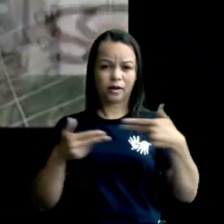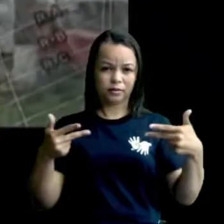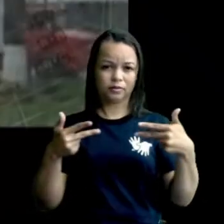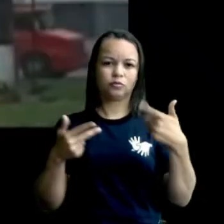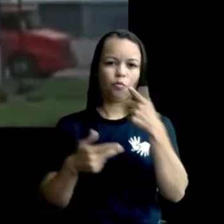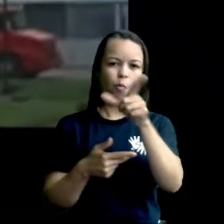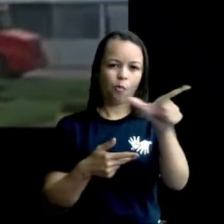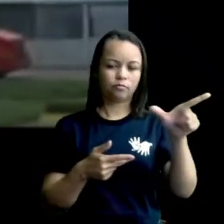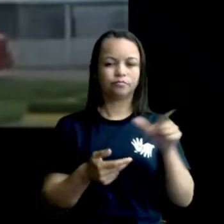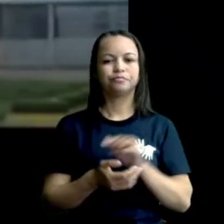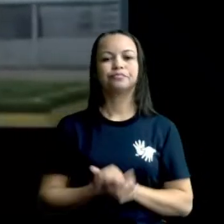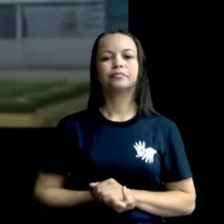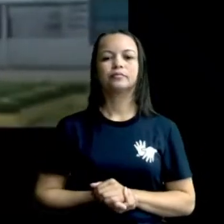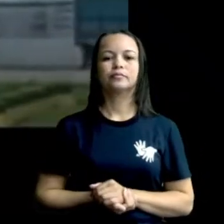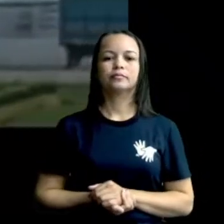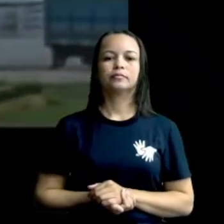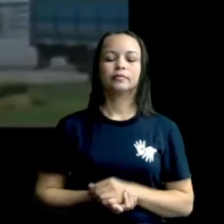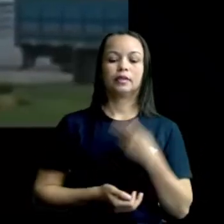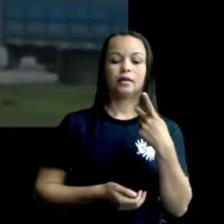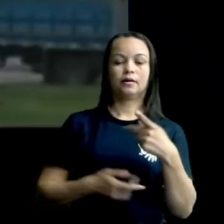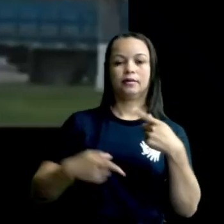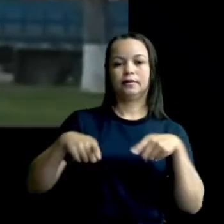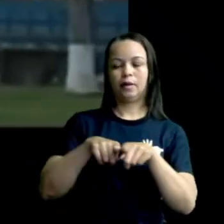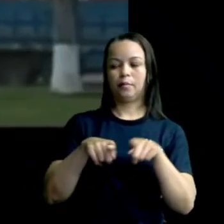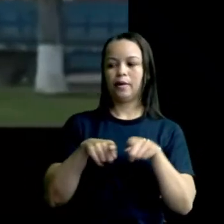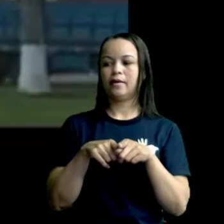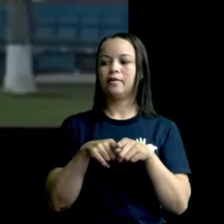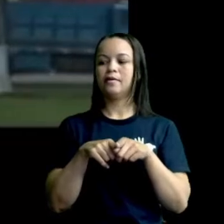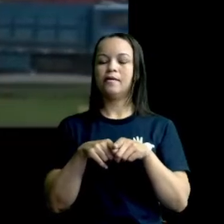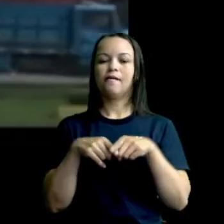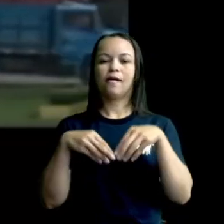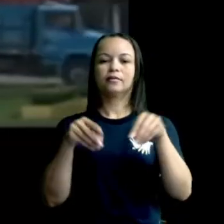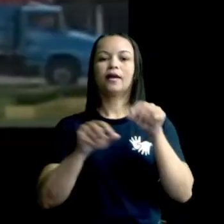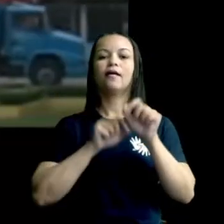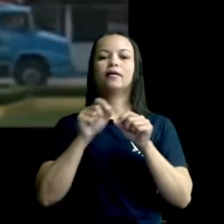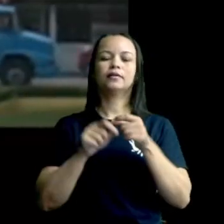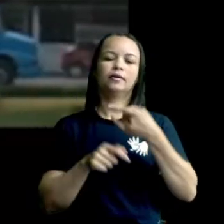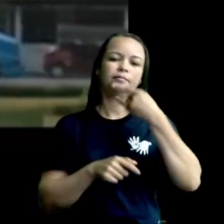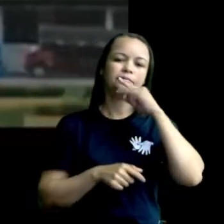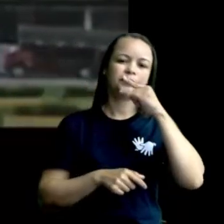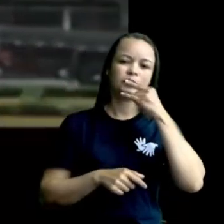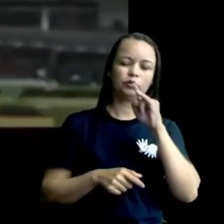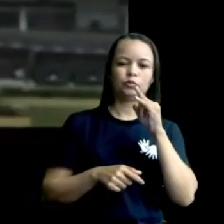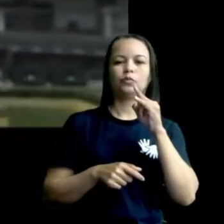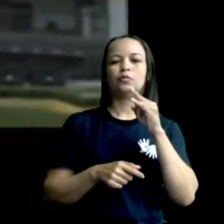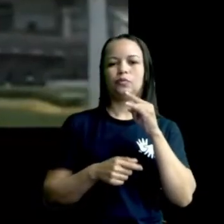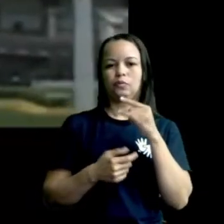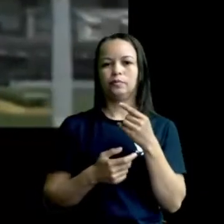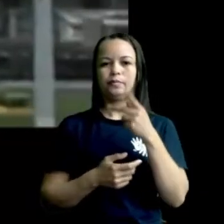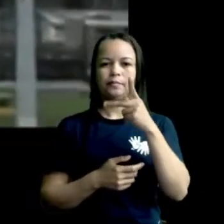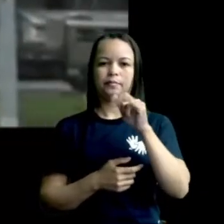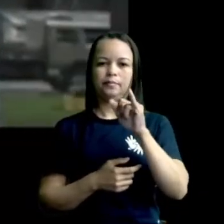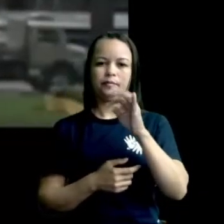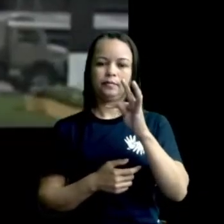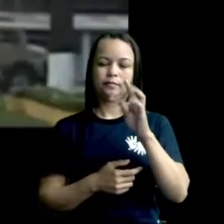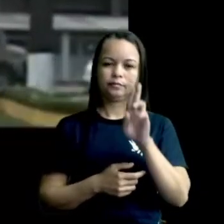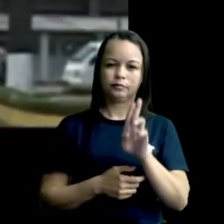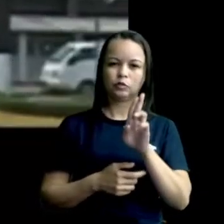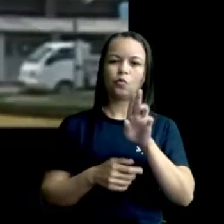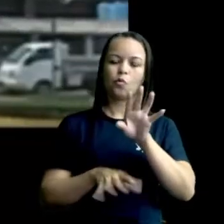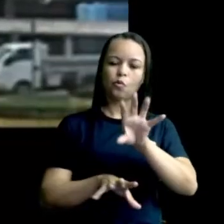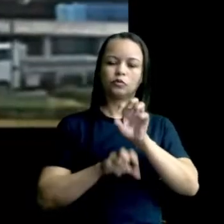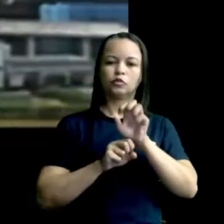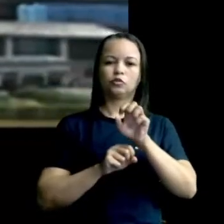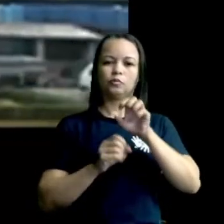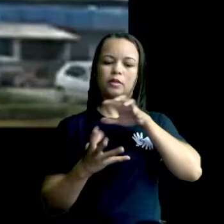outras. Aqui também é a terra da Pitu, aguardente de renome internacional, consumida